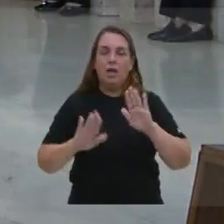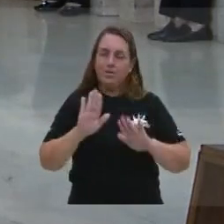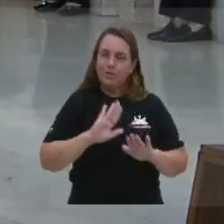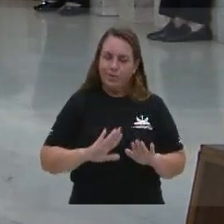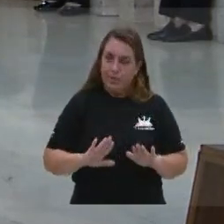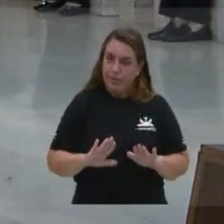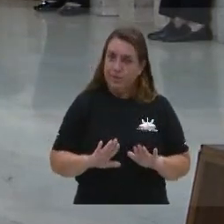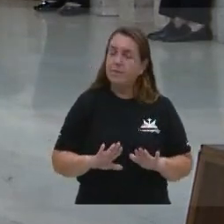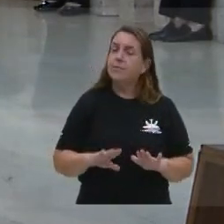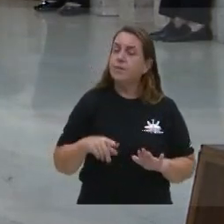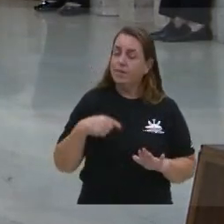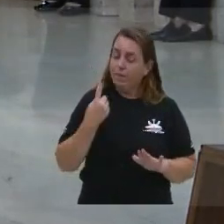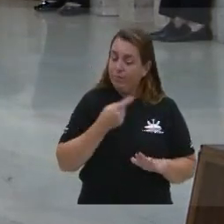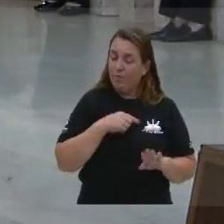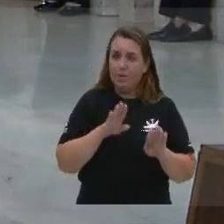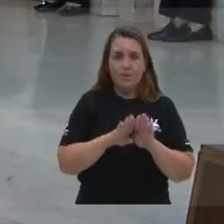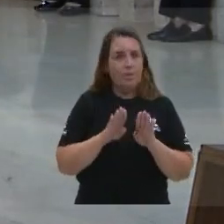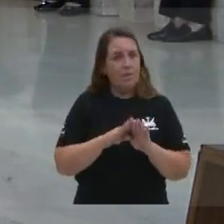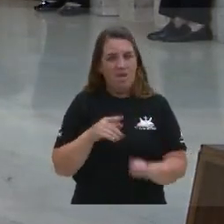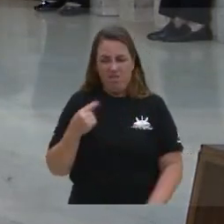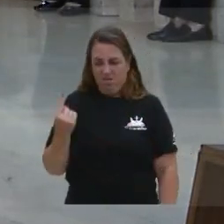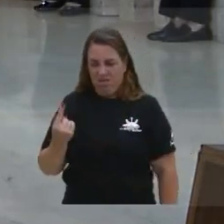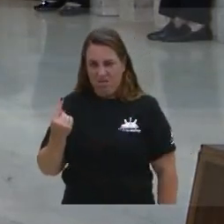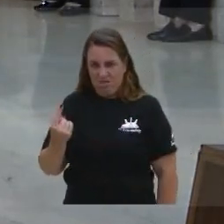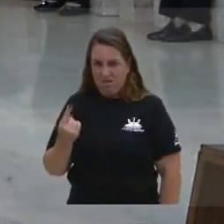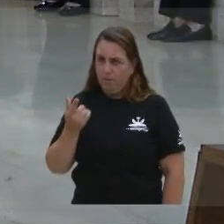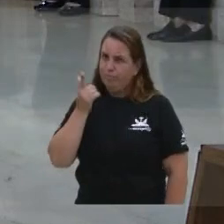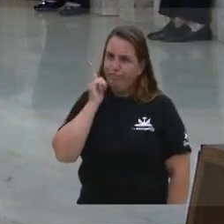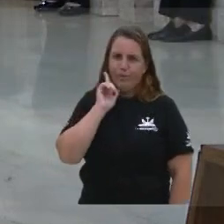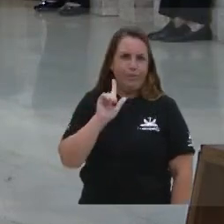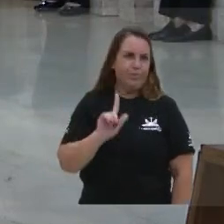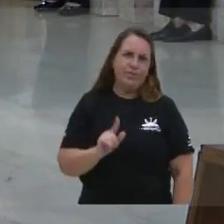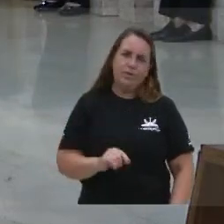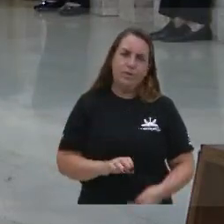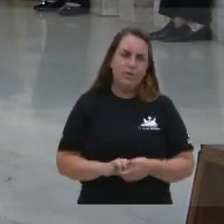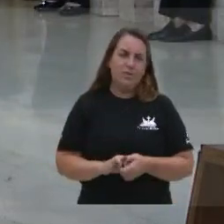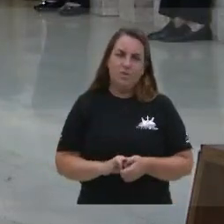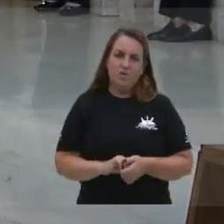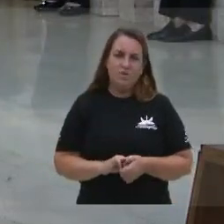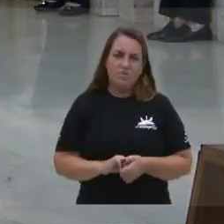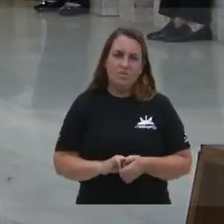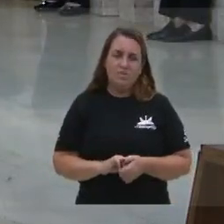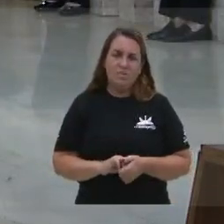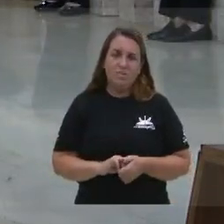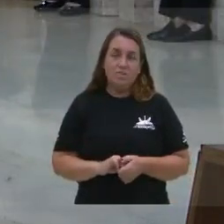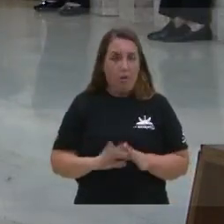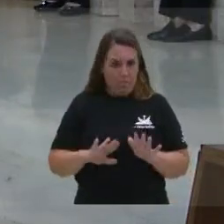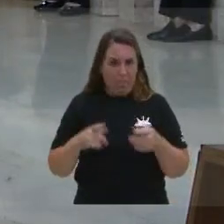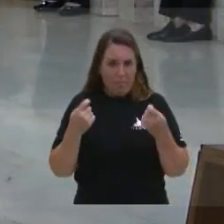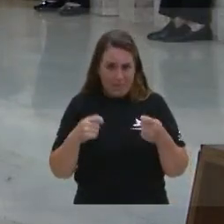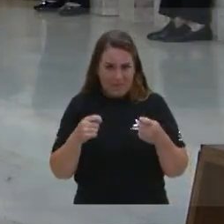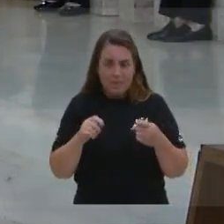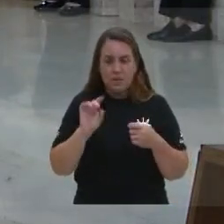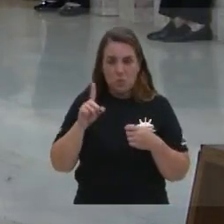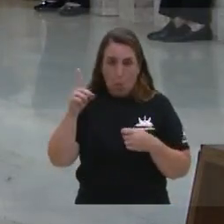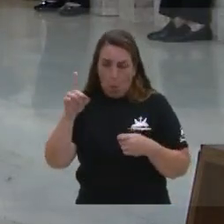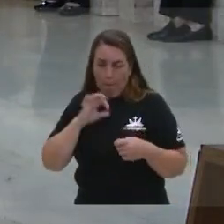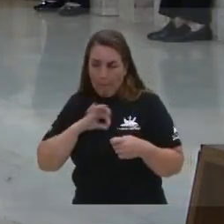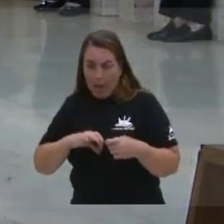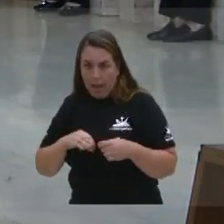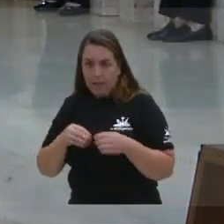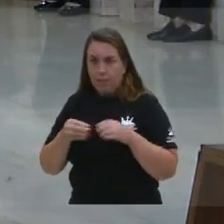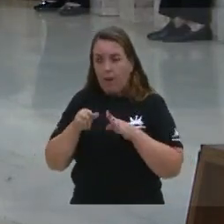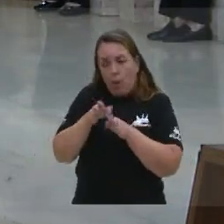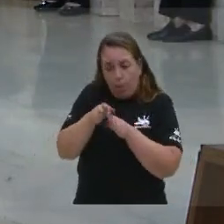irmãos, sozinhos nós não conseguimos. E não que necessariamente você precisa só de um padre para te